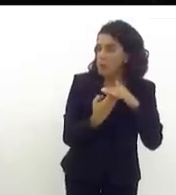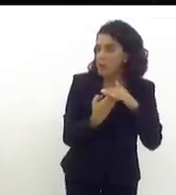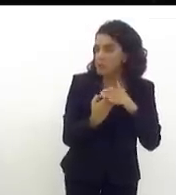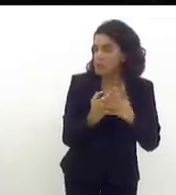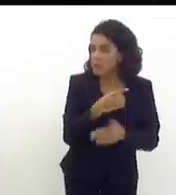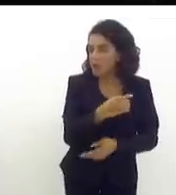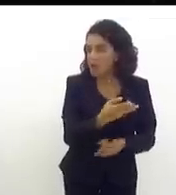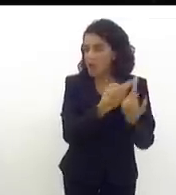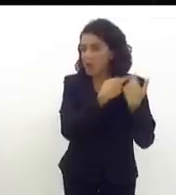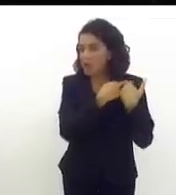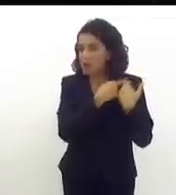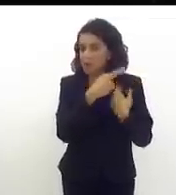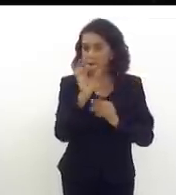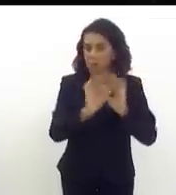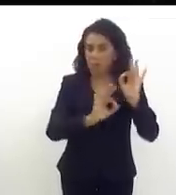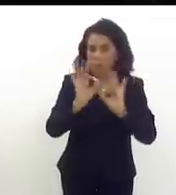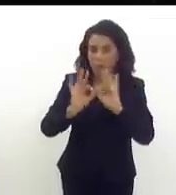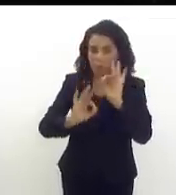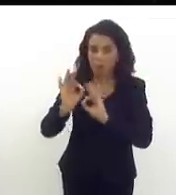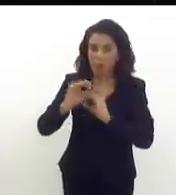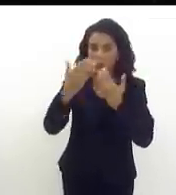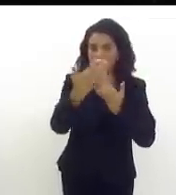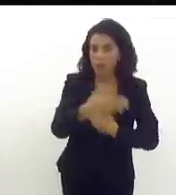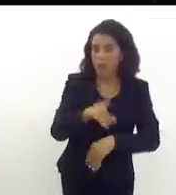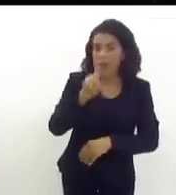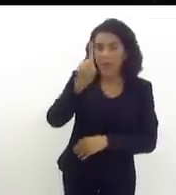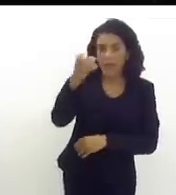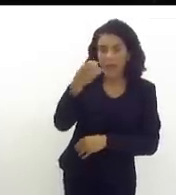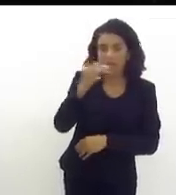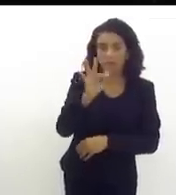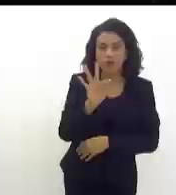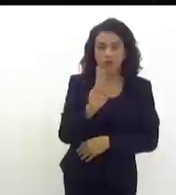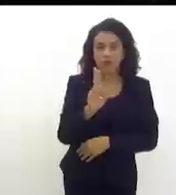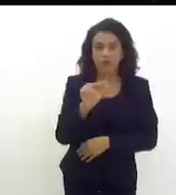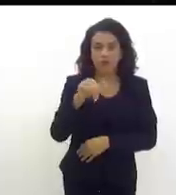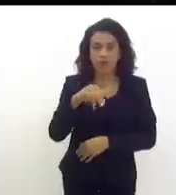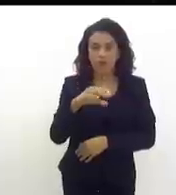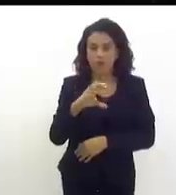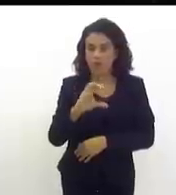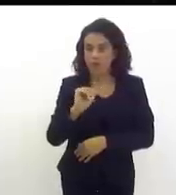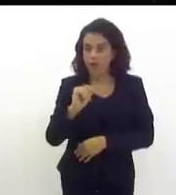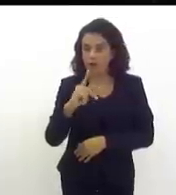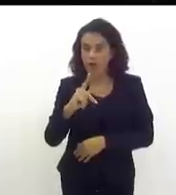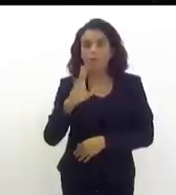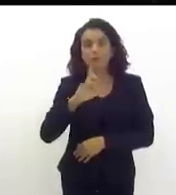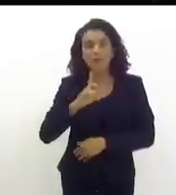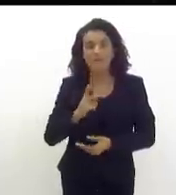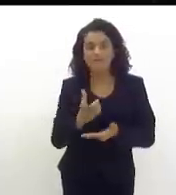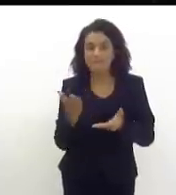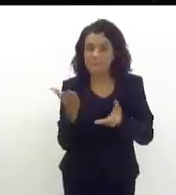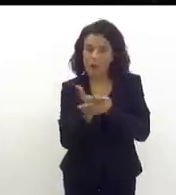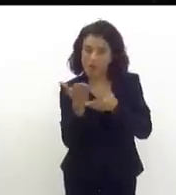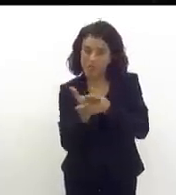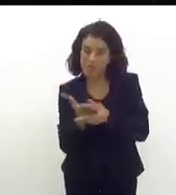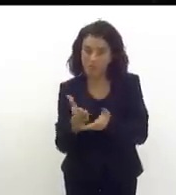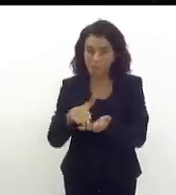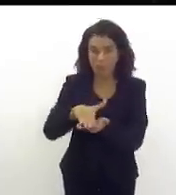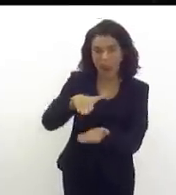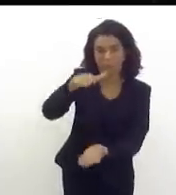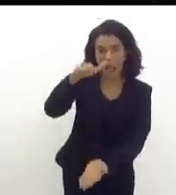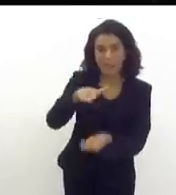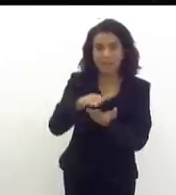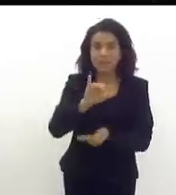público e a antiga funcap que responde diversos processos e hoje atual idade